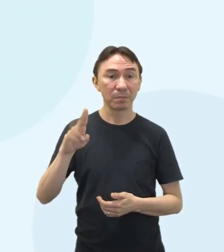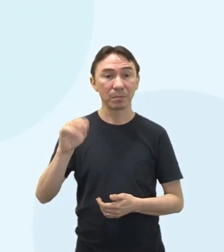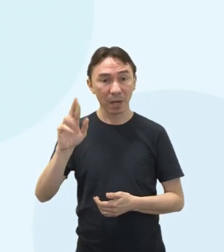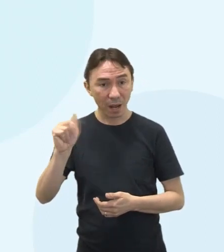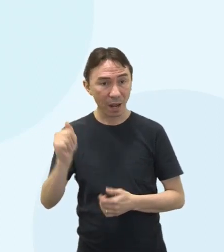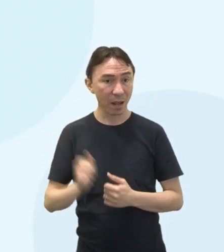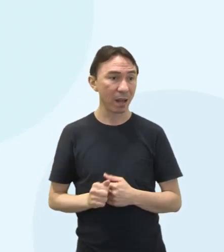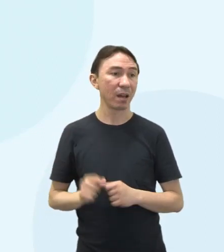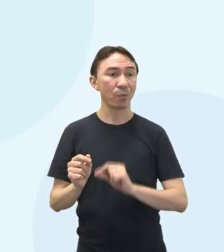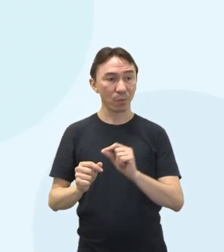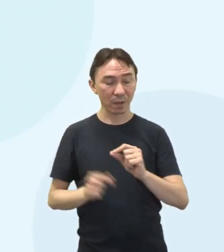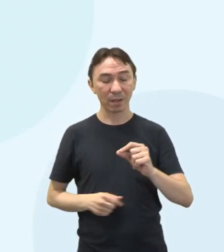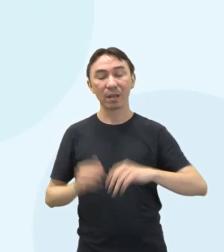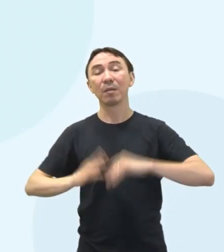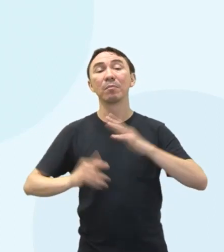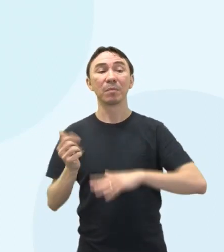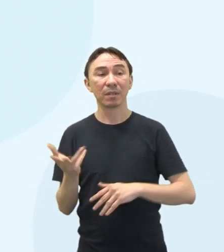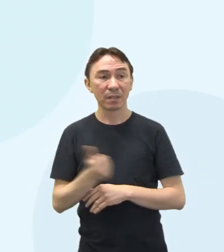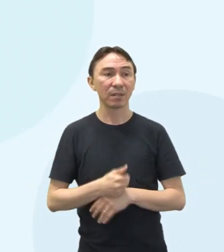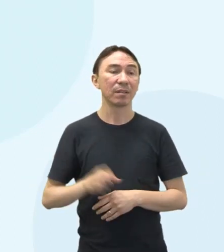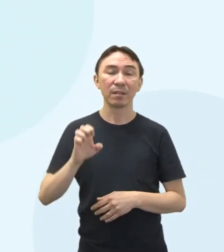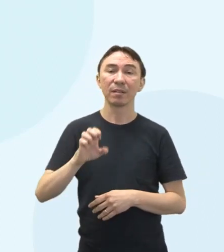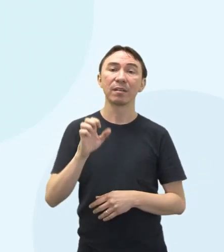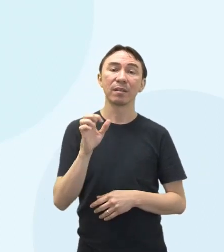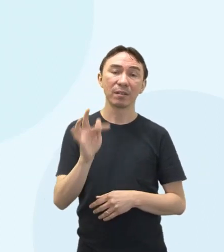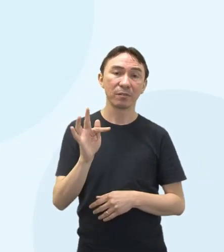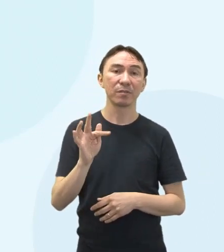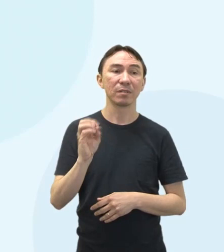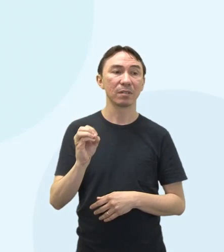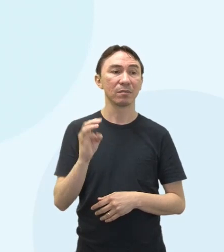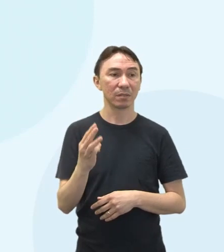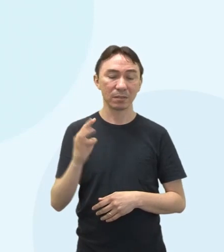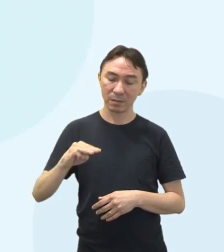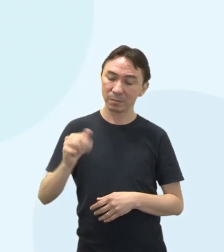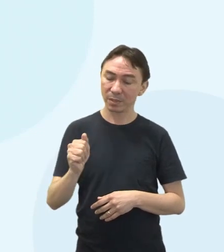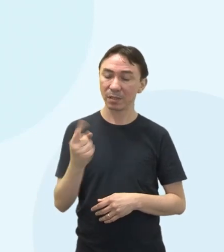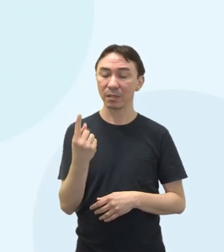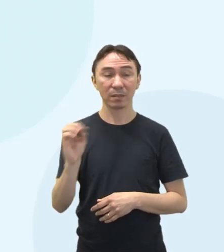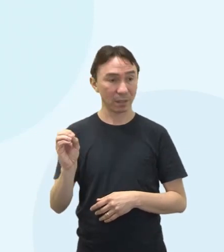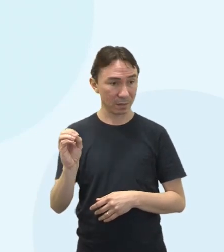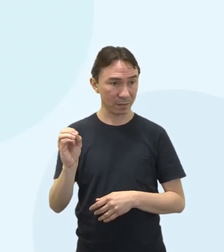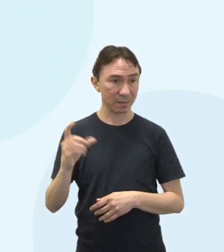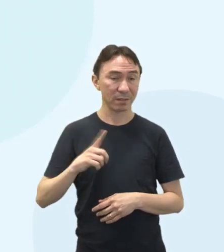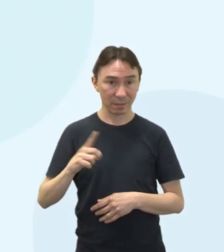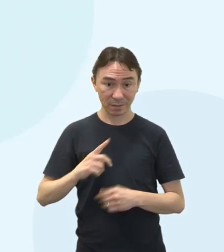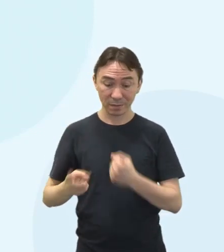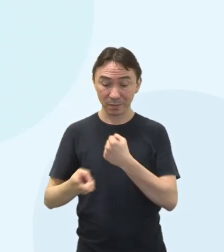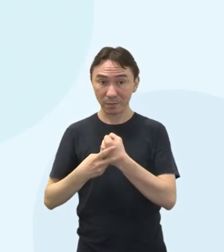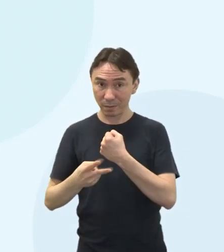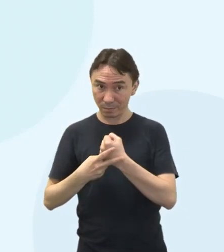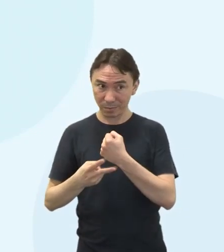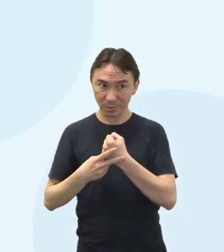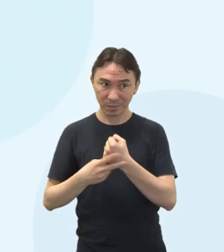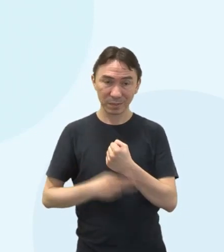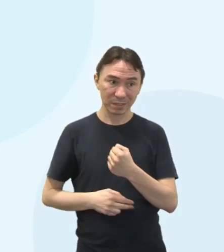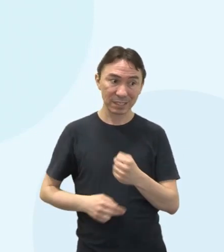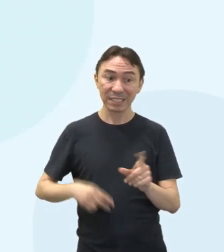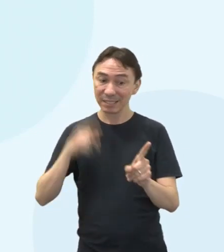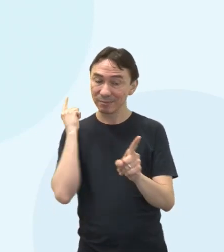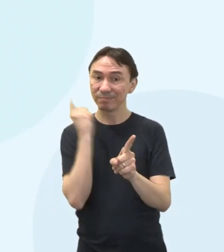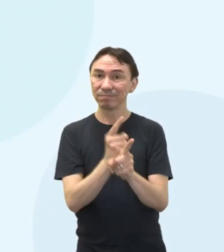que seria habilidade f03 ma-10 trazendo em destaque aí o verbo identificar